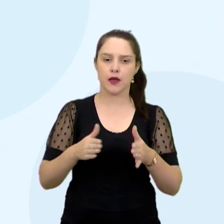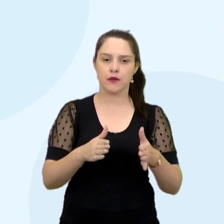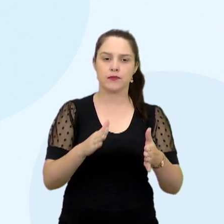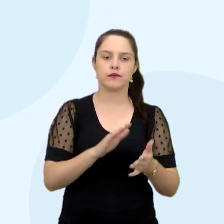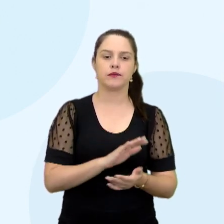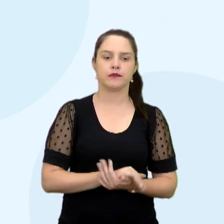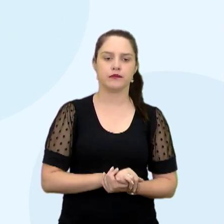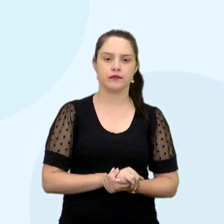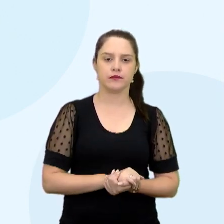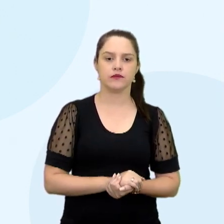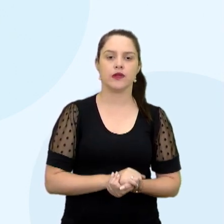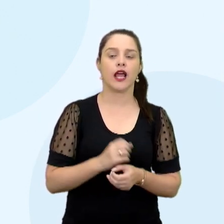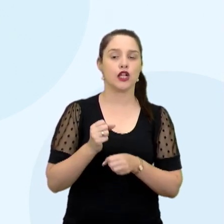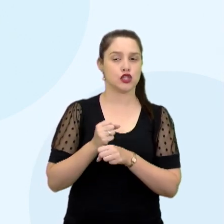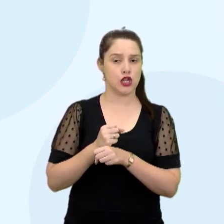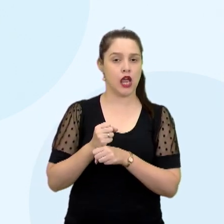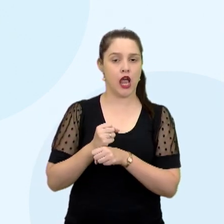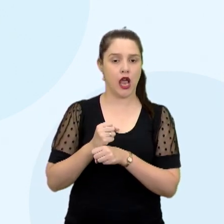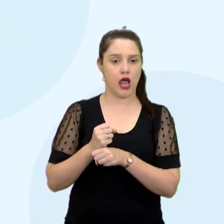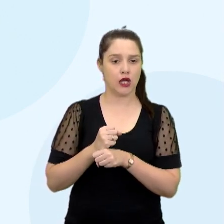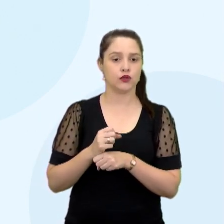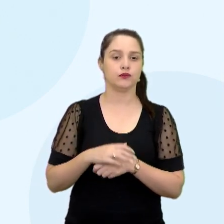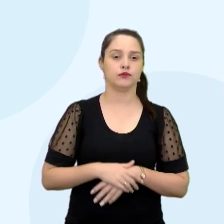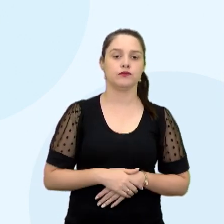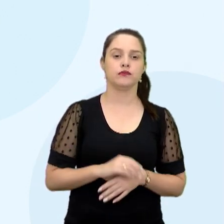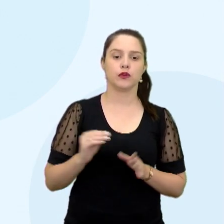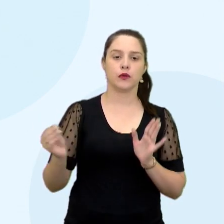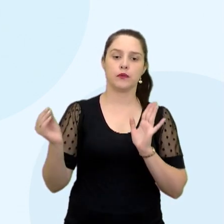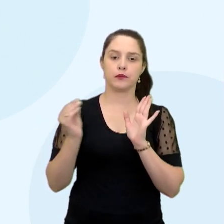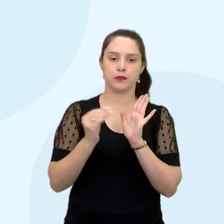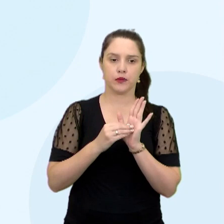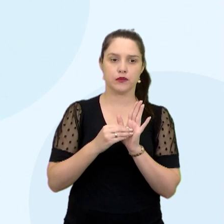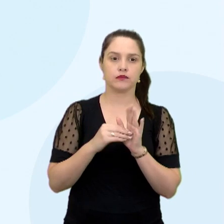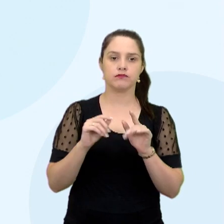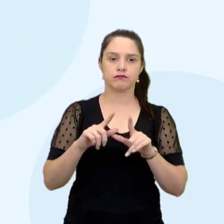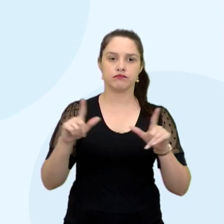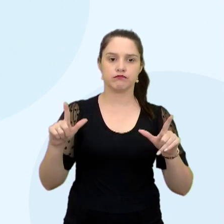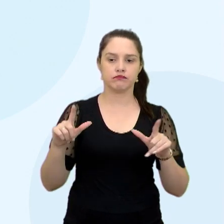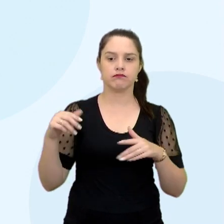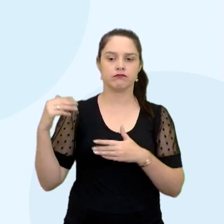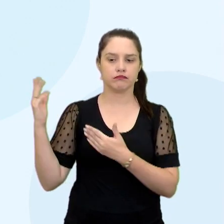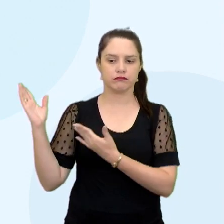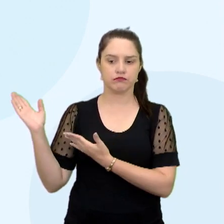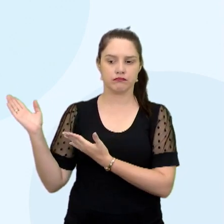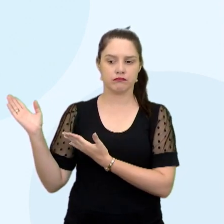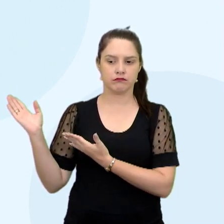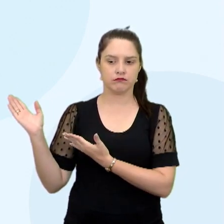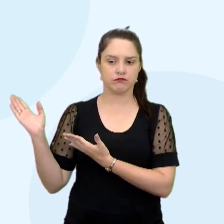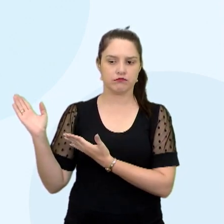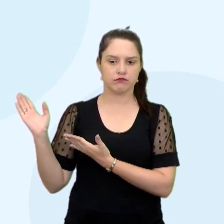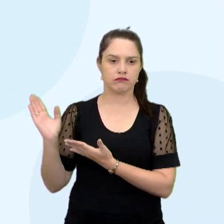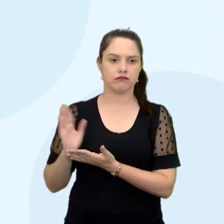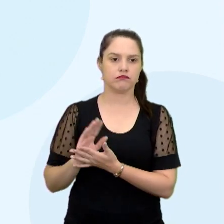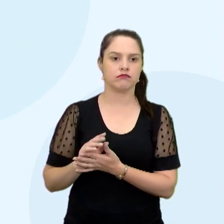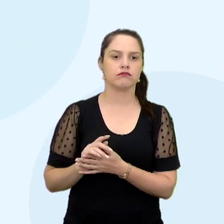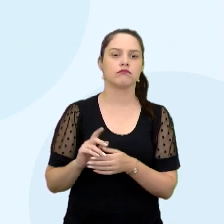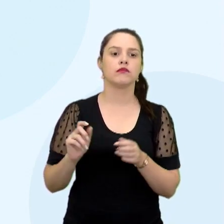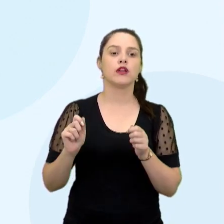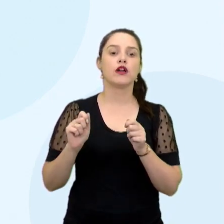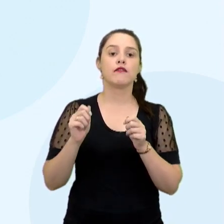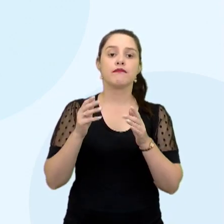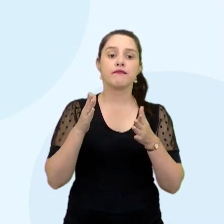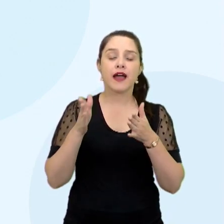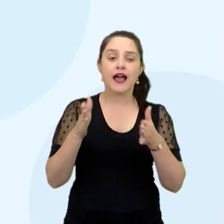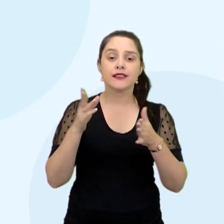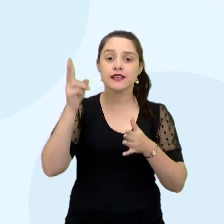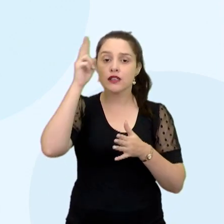éon adiano. Vamos colocar na tela, pode colocar já na tela o texto aí. Obrigado, Jojo. Fase da história da